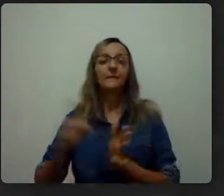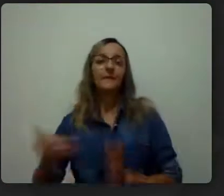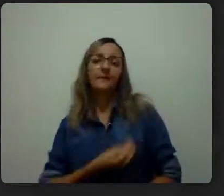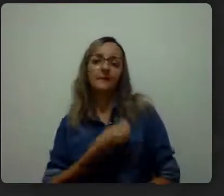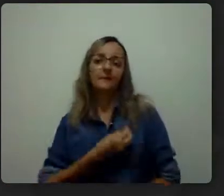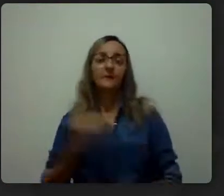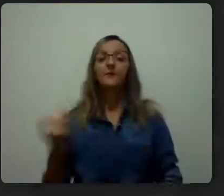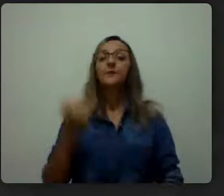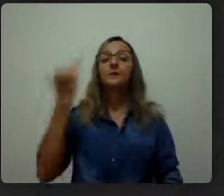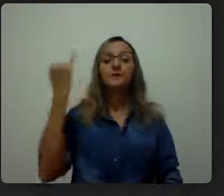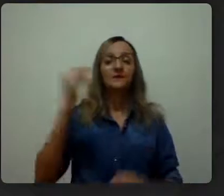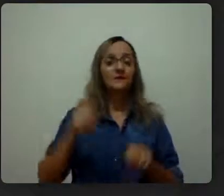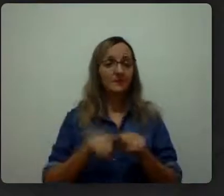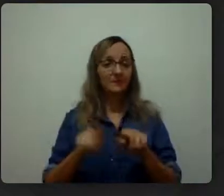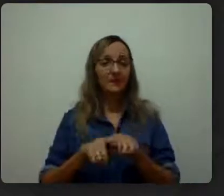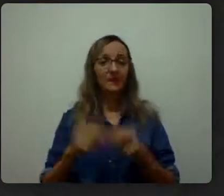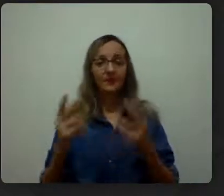novamente colocar aqui, ó,